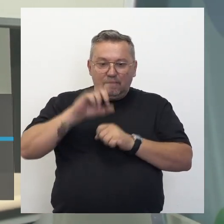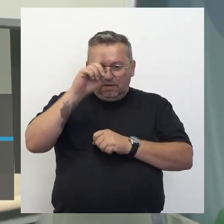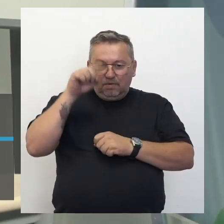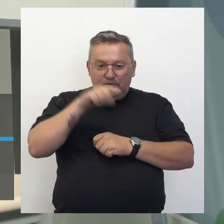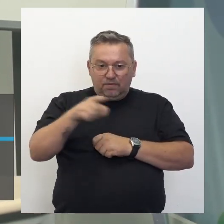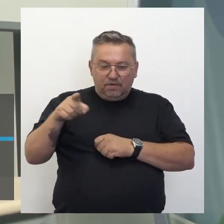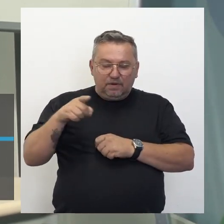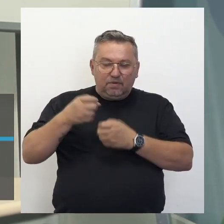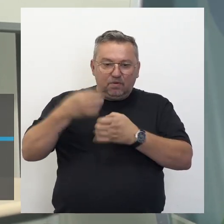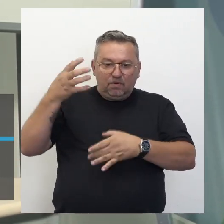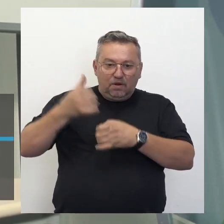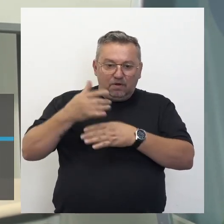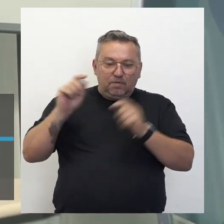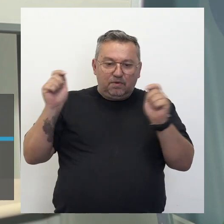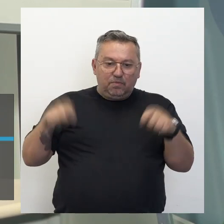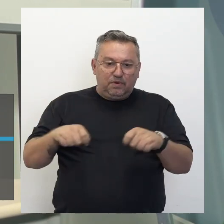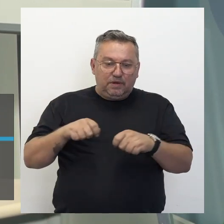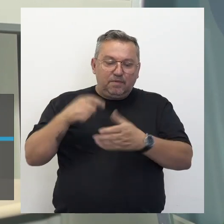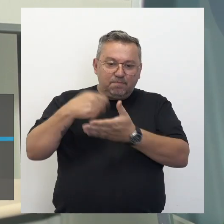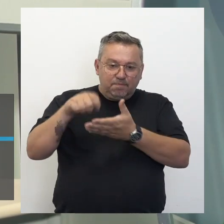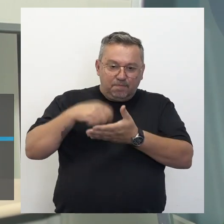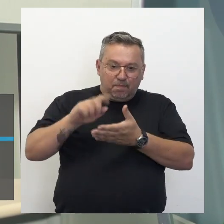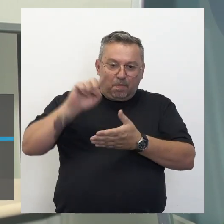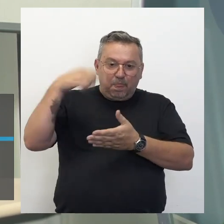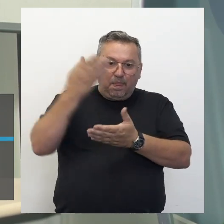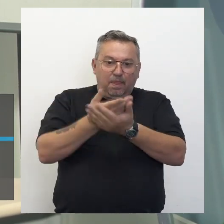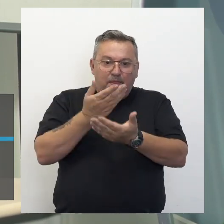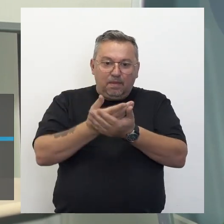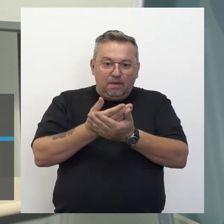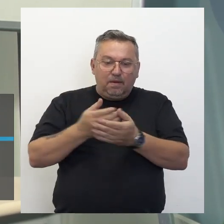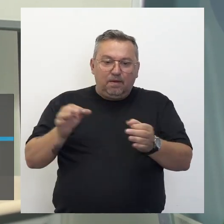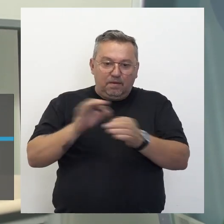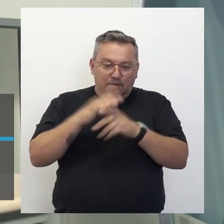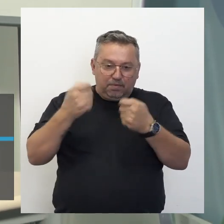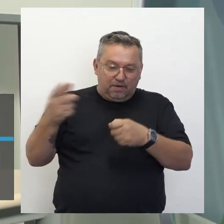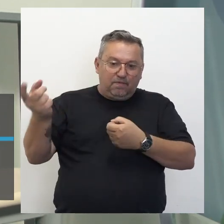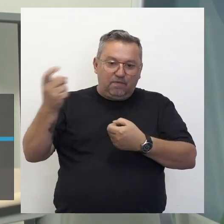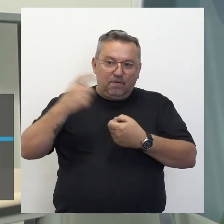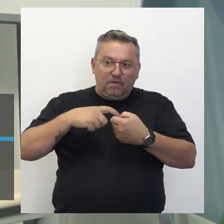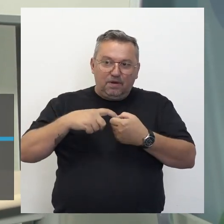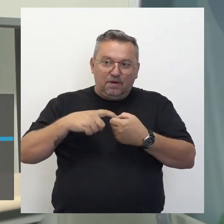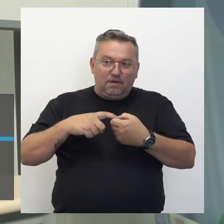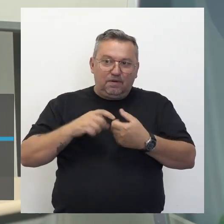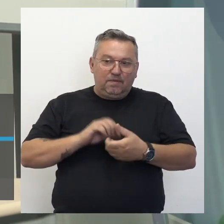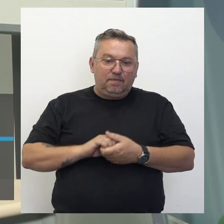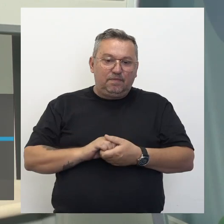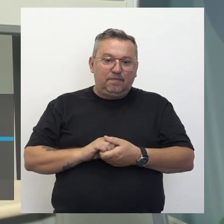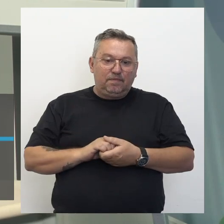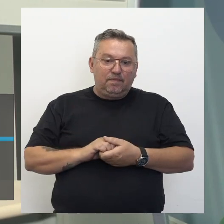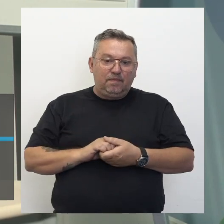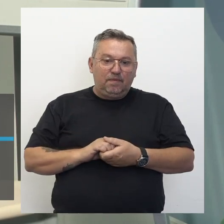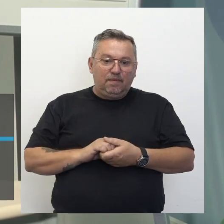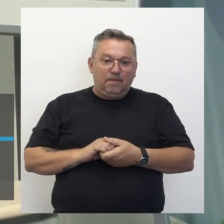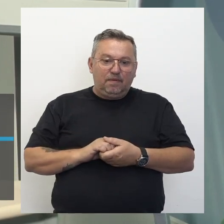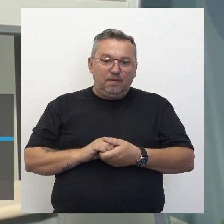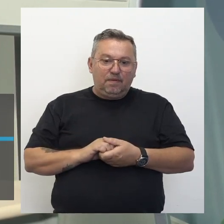no chat, para a gente poder anotar e na próxima aula, se for necessário, a gente voltar com a dúvida de vocês. Pode ser? Vamos lá?